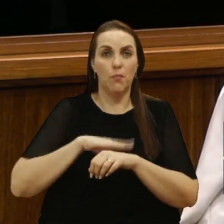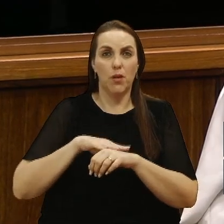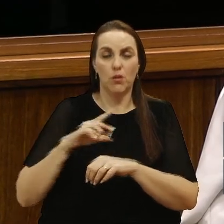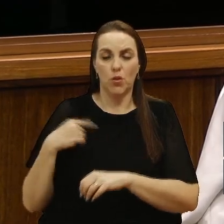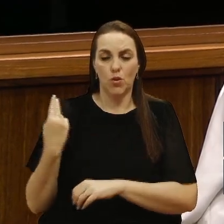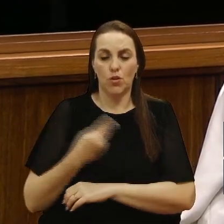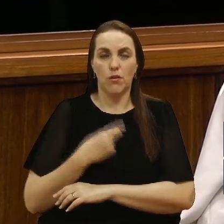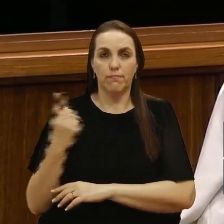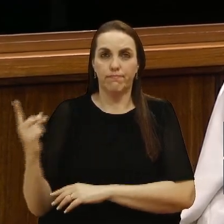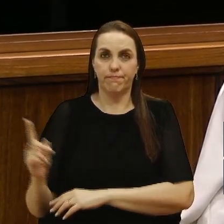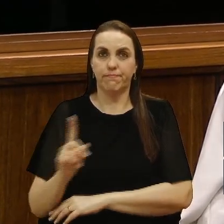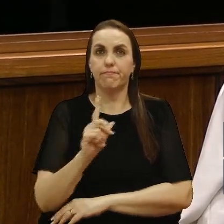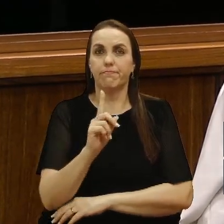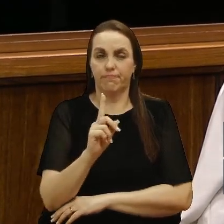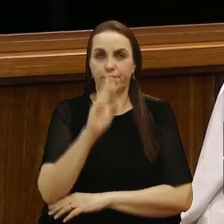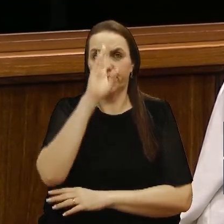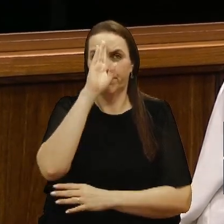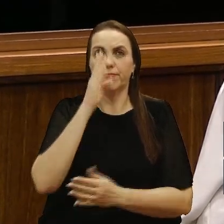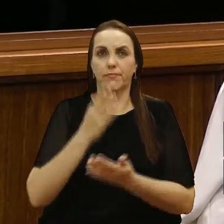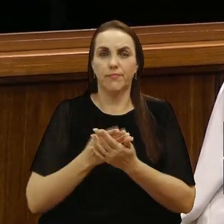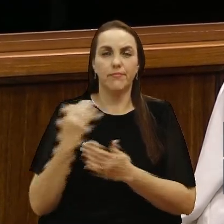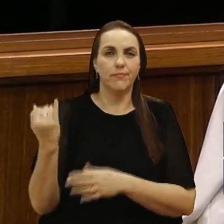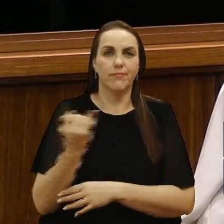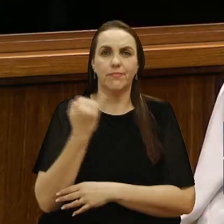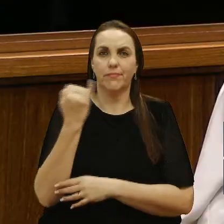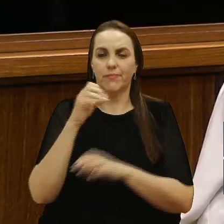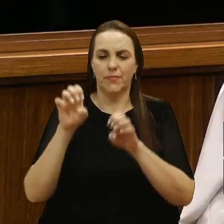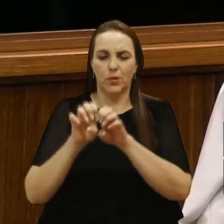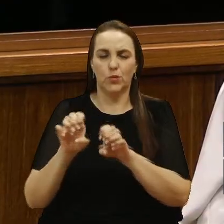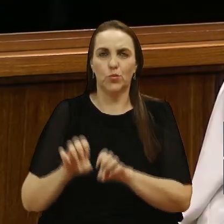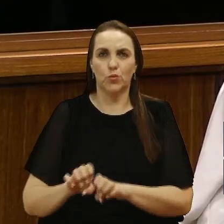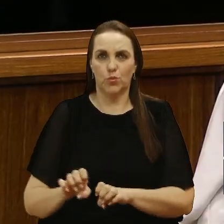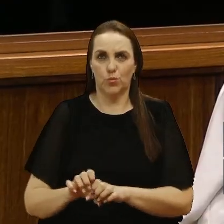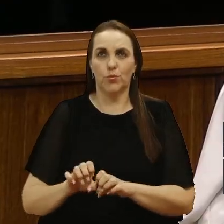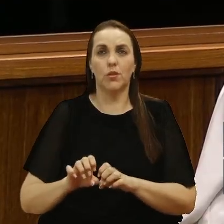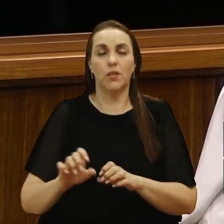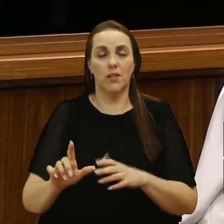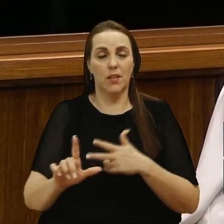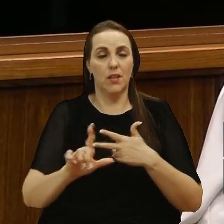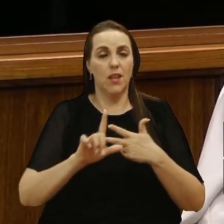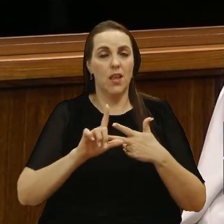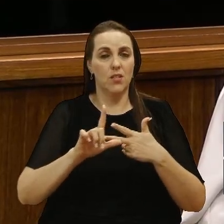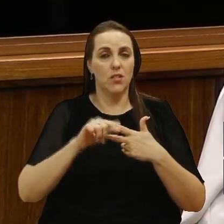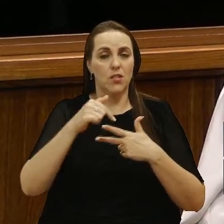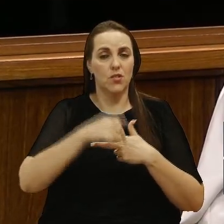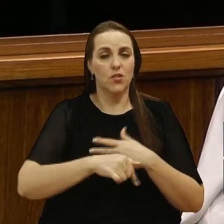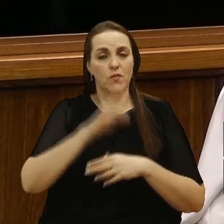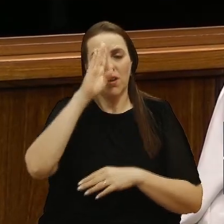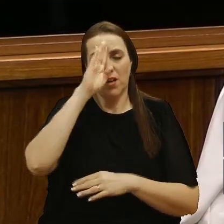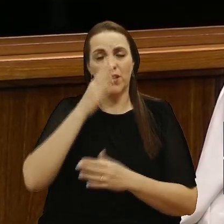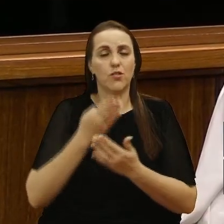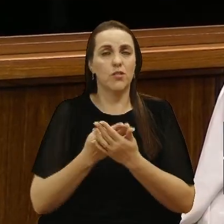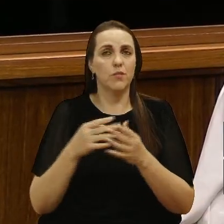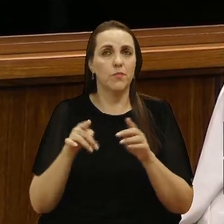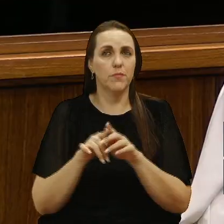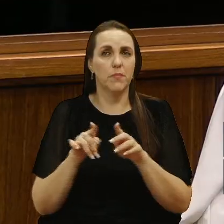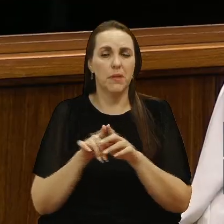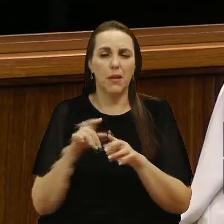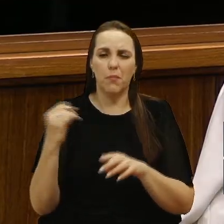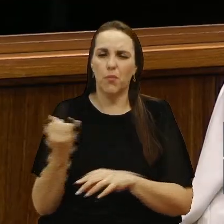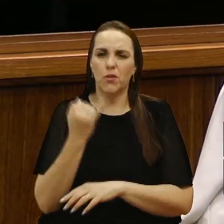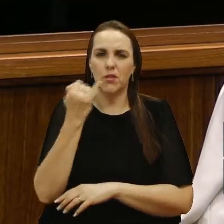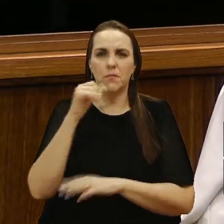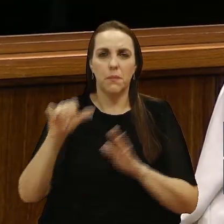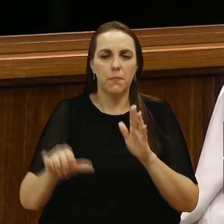dizer que a gente acredita na importância da estrutura da Casa Legislativa, é porque nós acreditamos na importância de trabalhar para